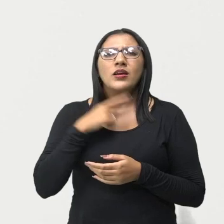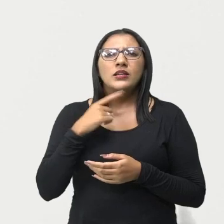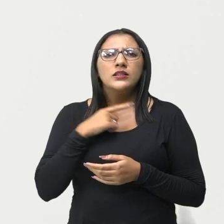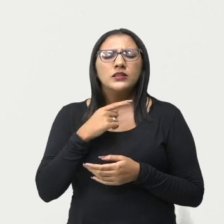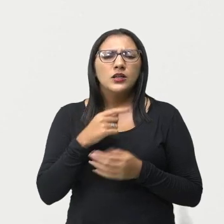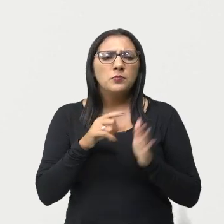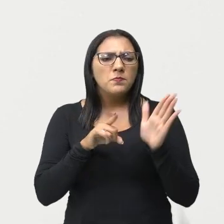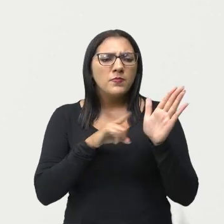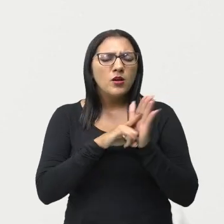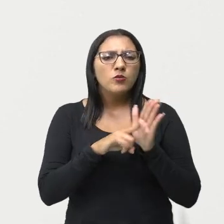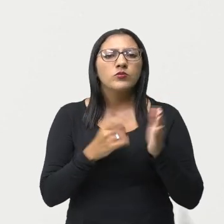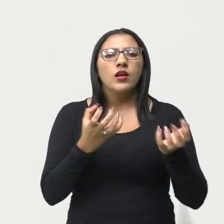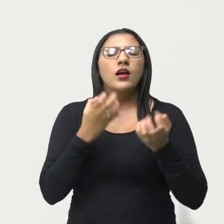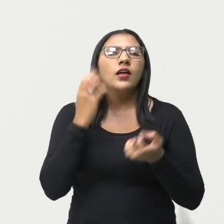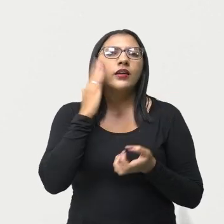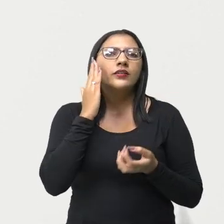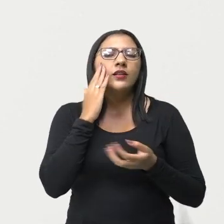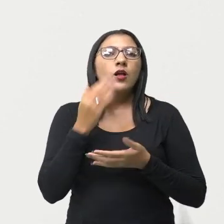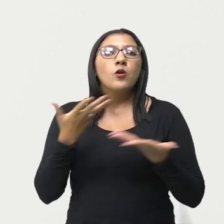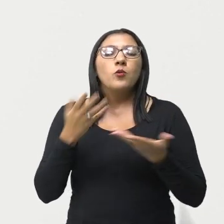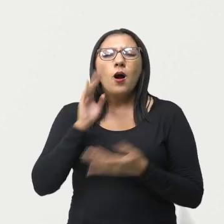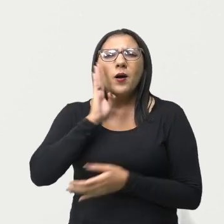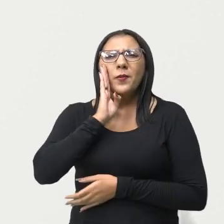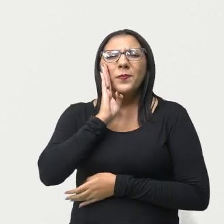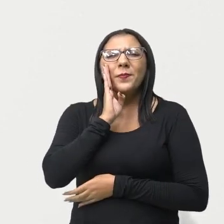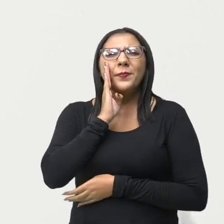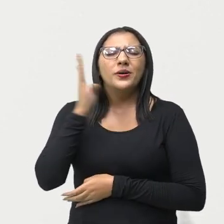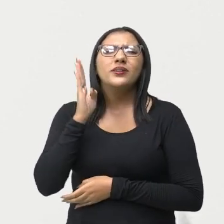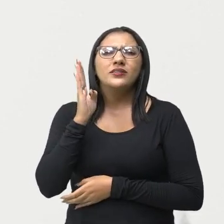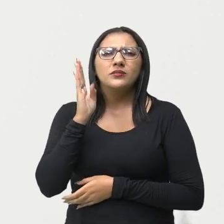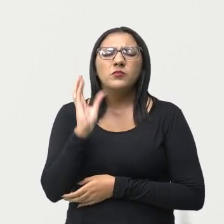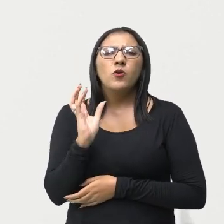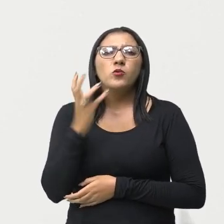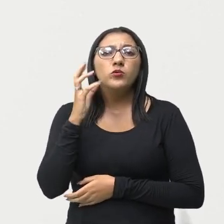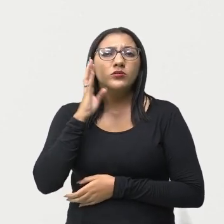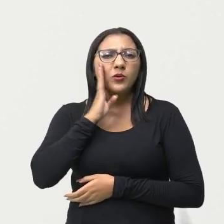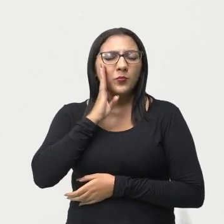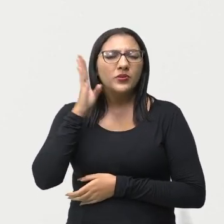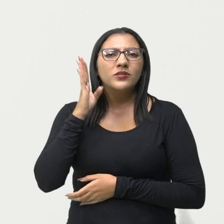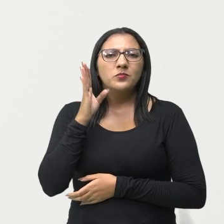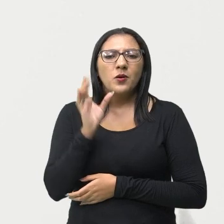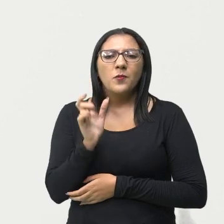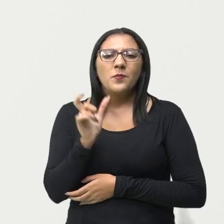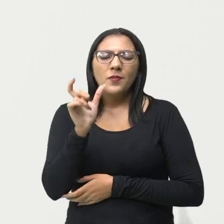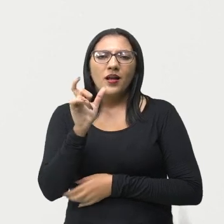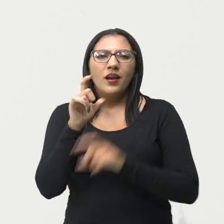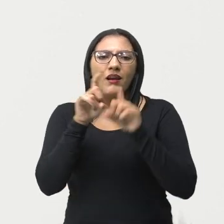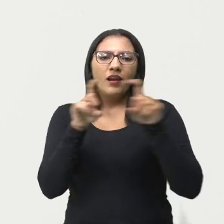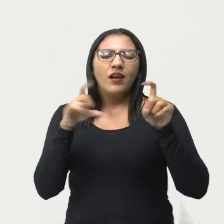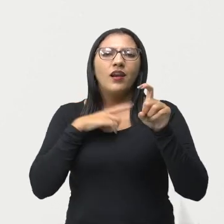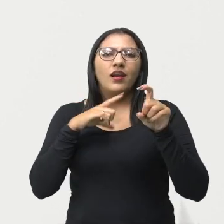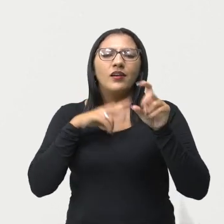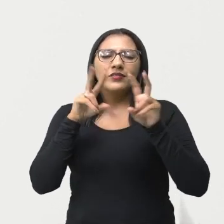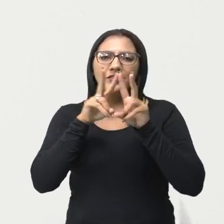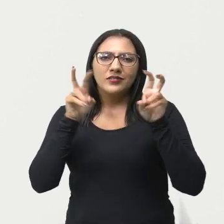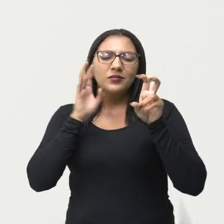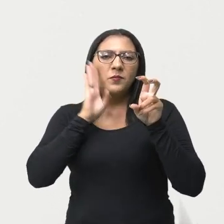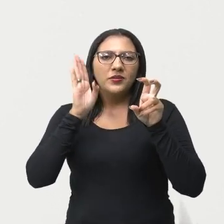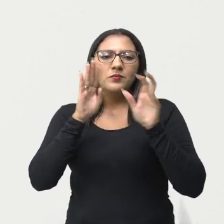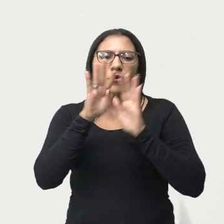afirmação, ele quer saber qual é o fato principal, a informação principal que gera o